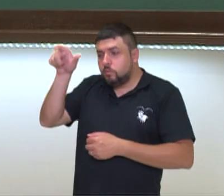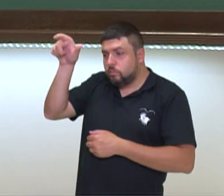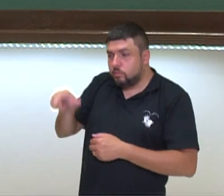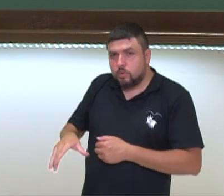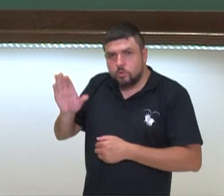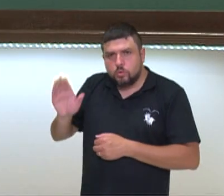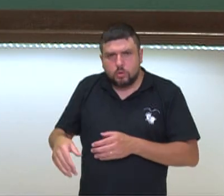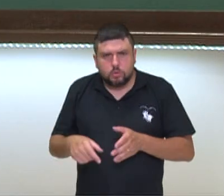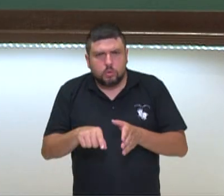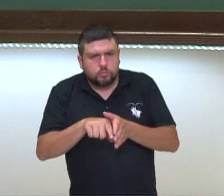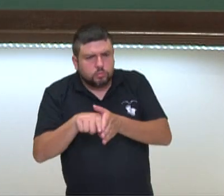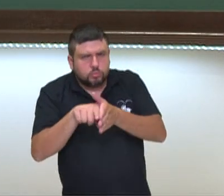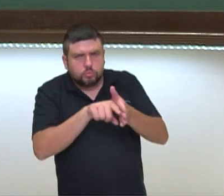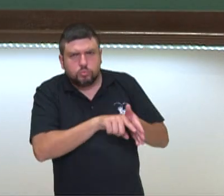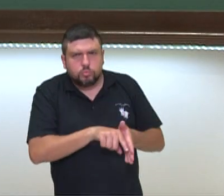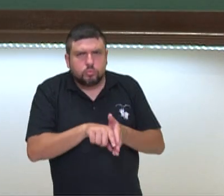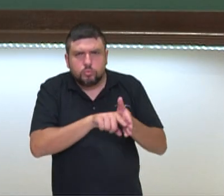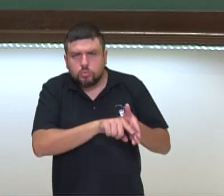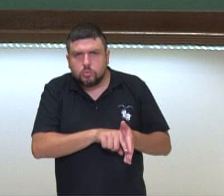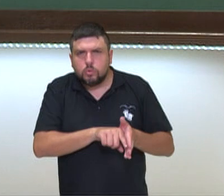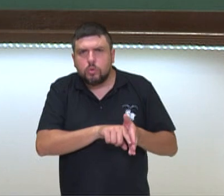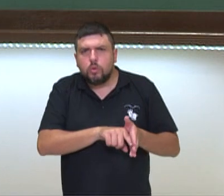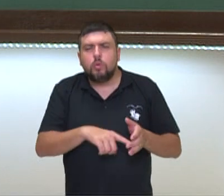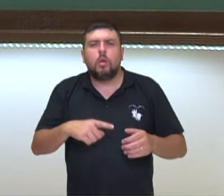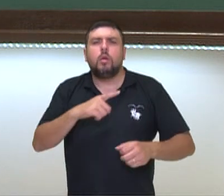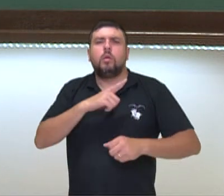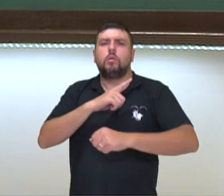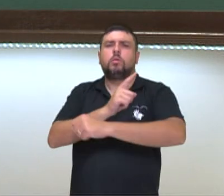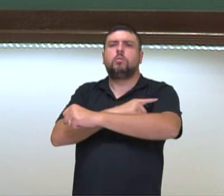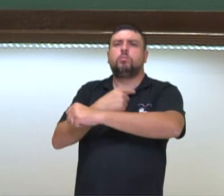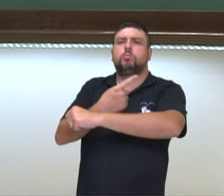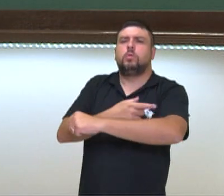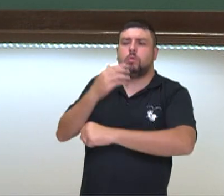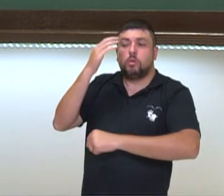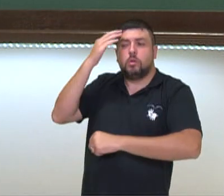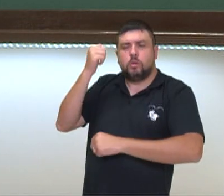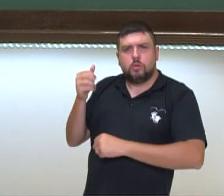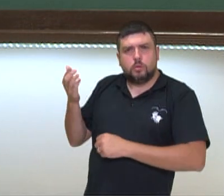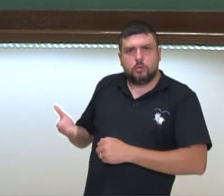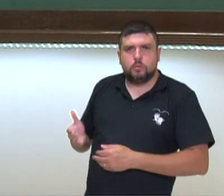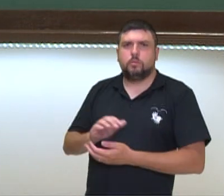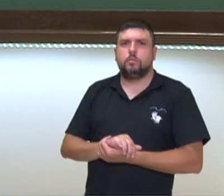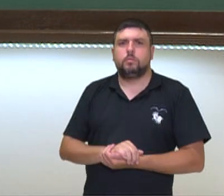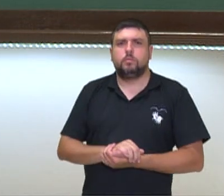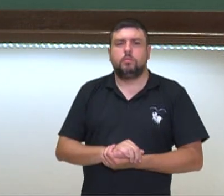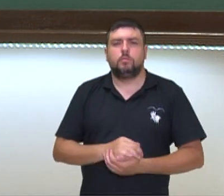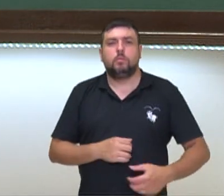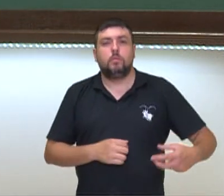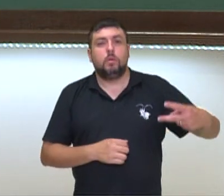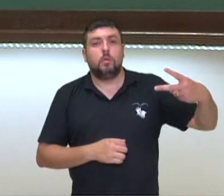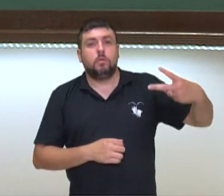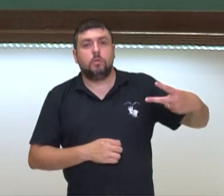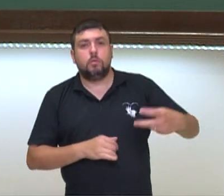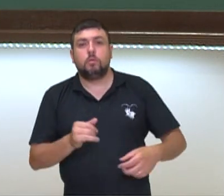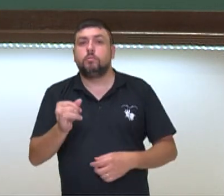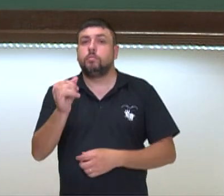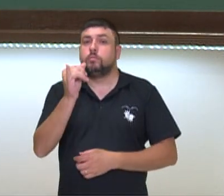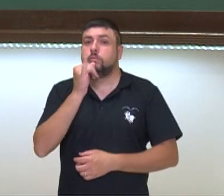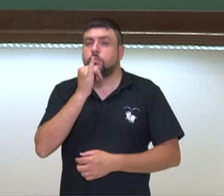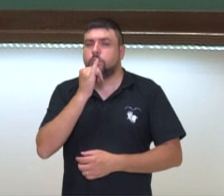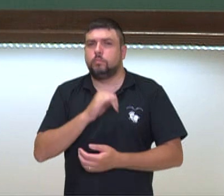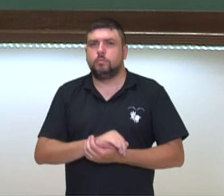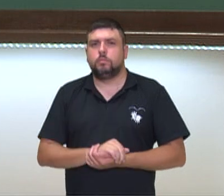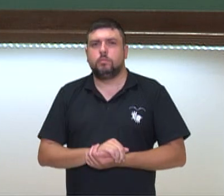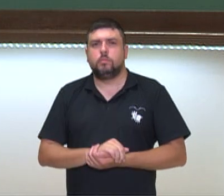pode endossar, né, a sua opinião. O segundo é o argumento por exemplificação. Então, tem